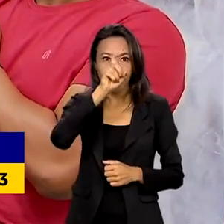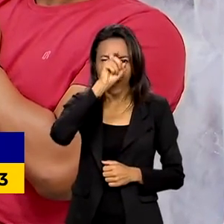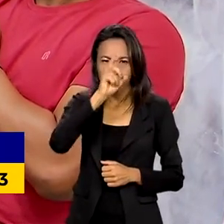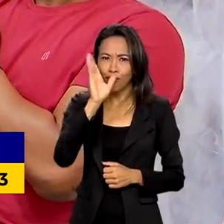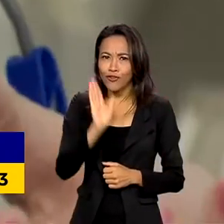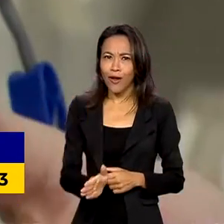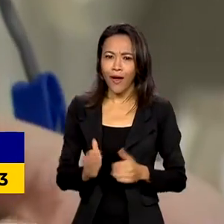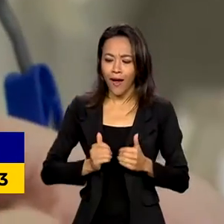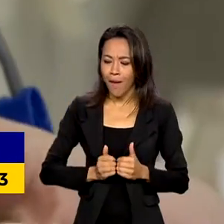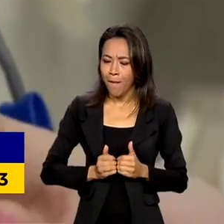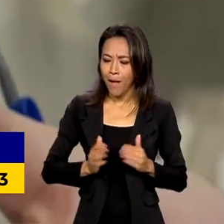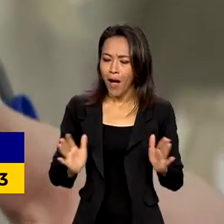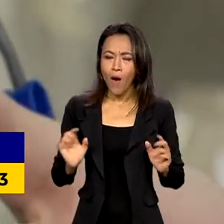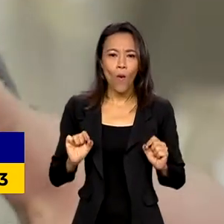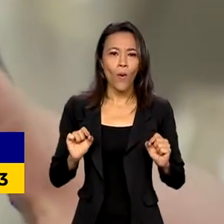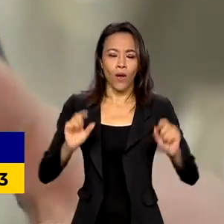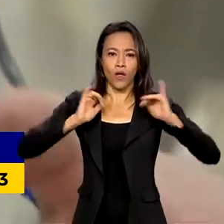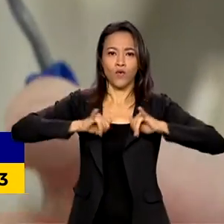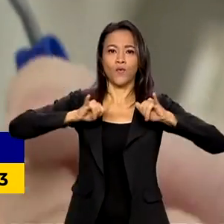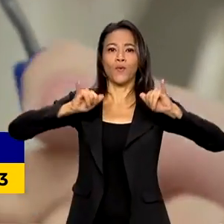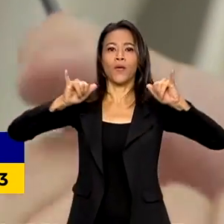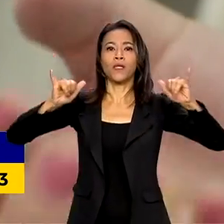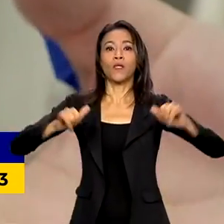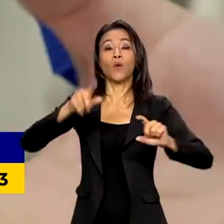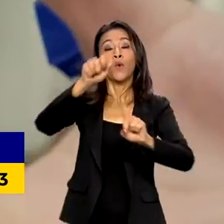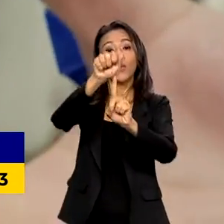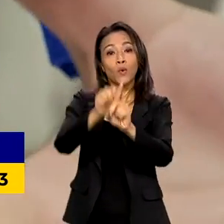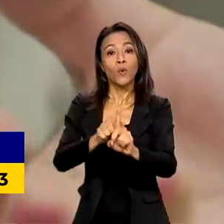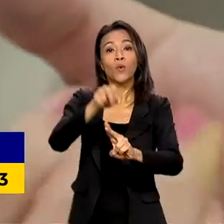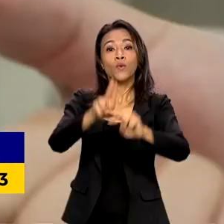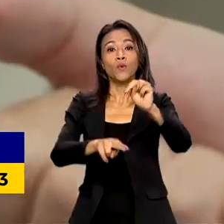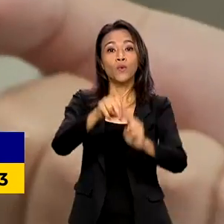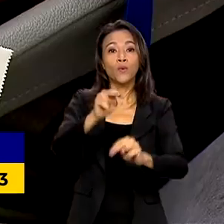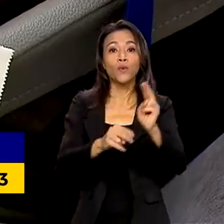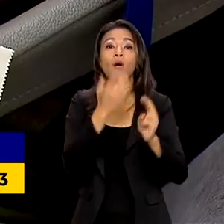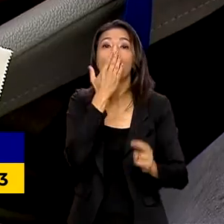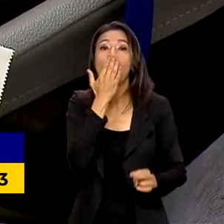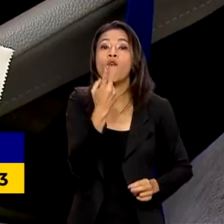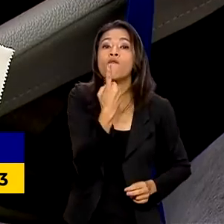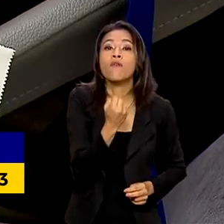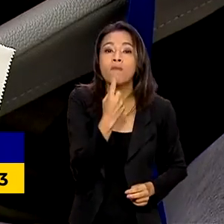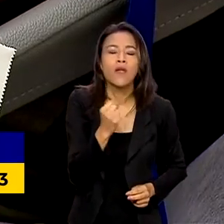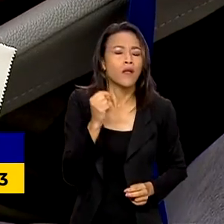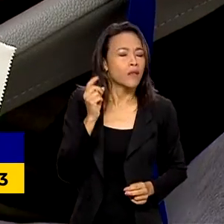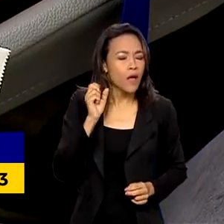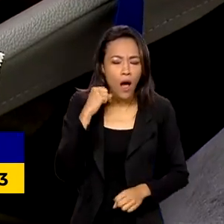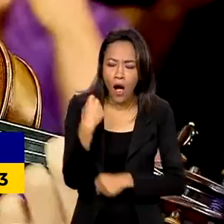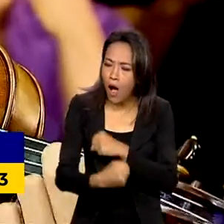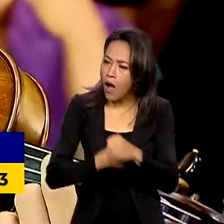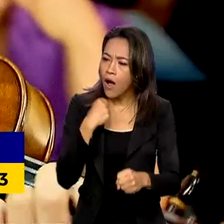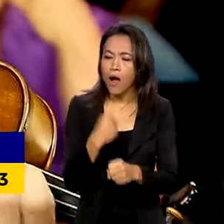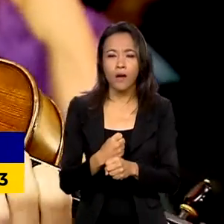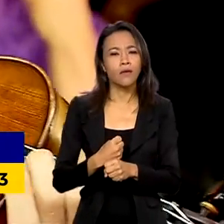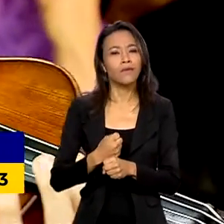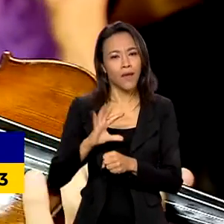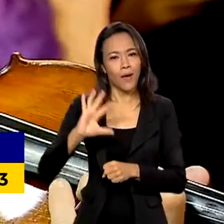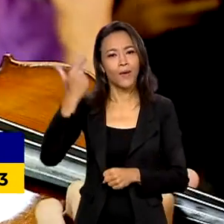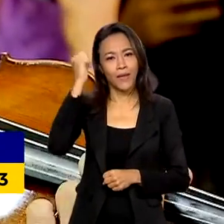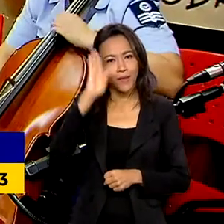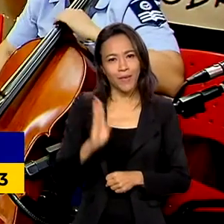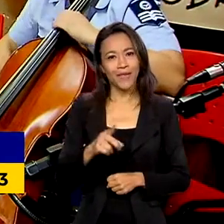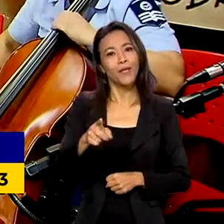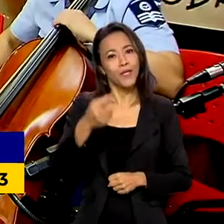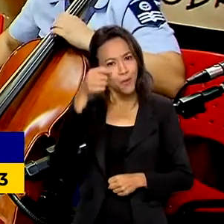pontapé inicial da campanha Junho Vermelho, que acontece todos os anos no país. E com